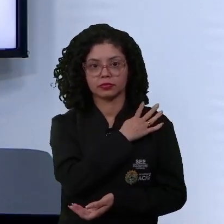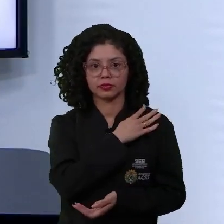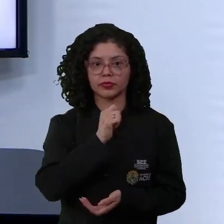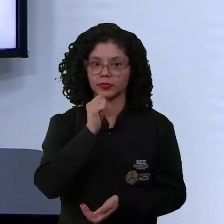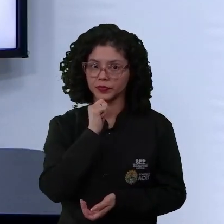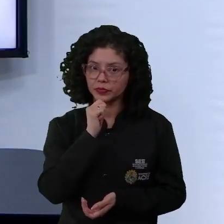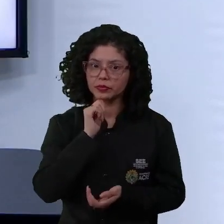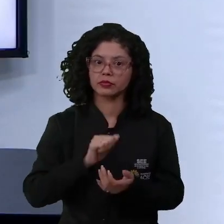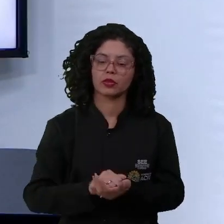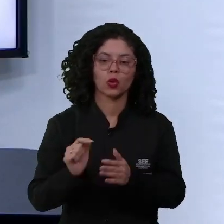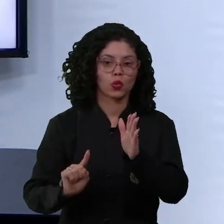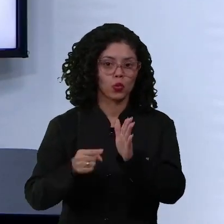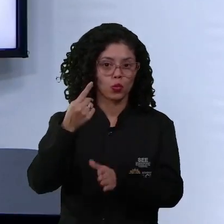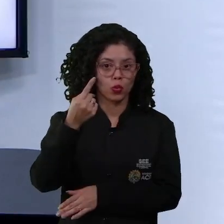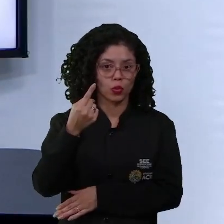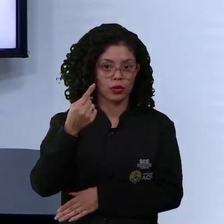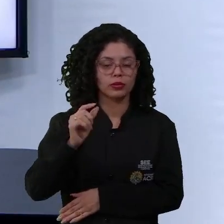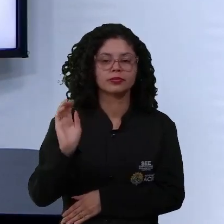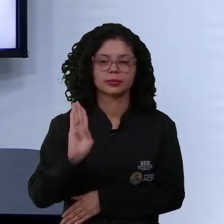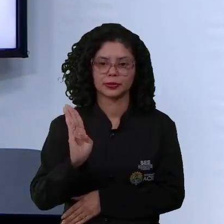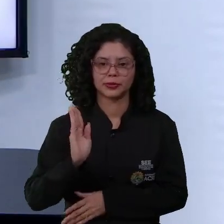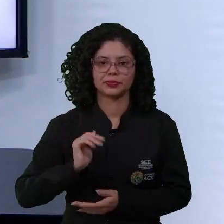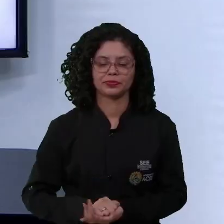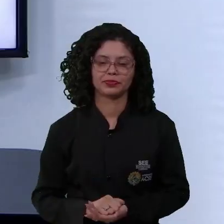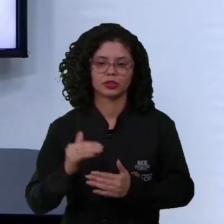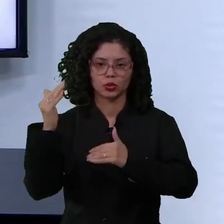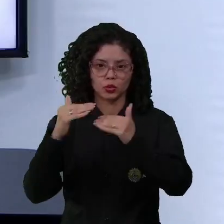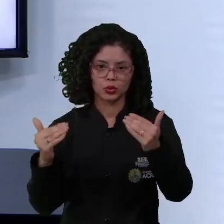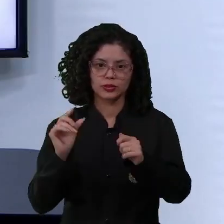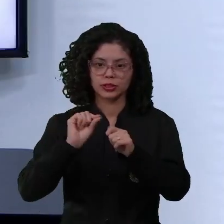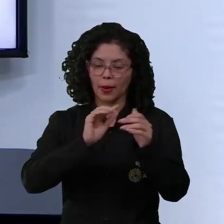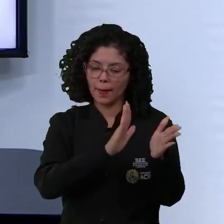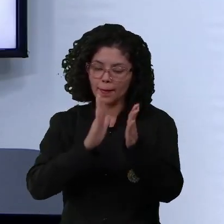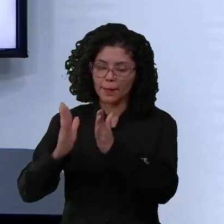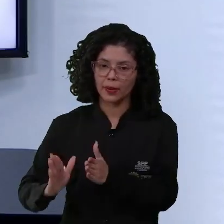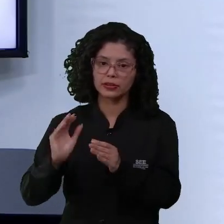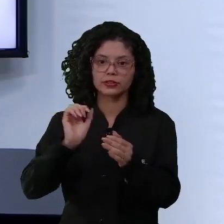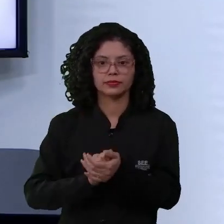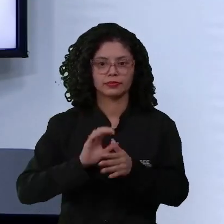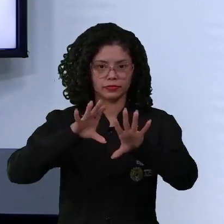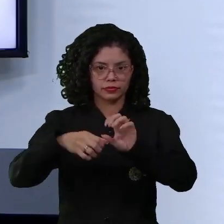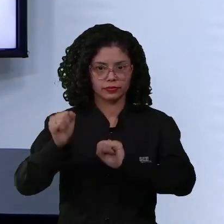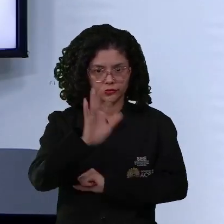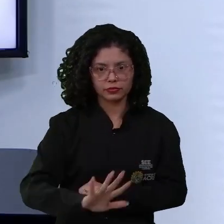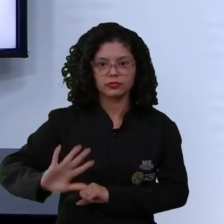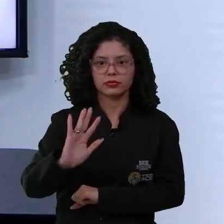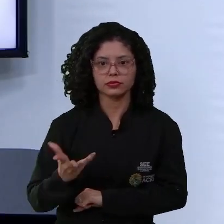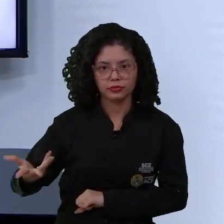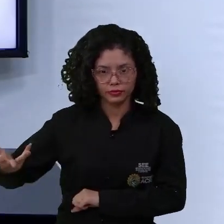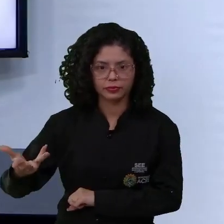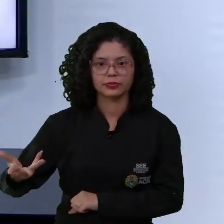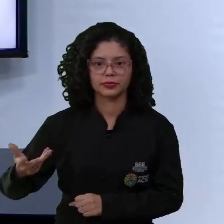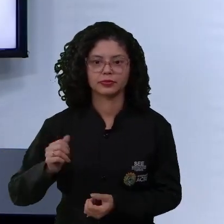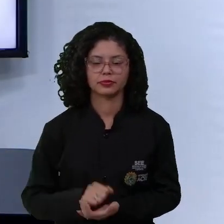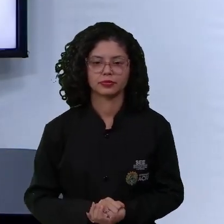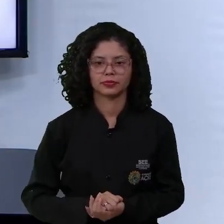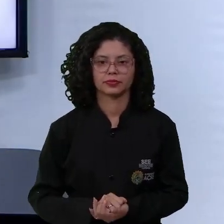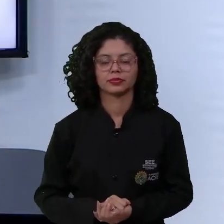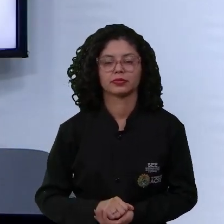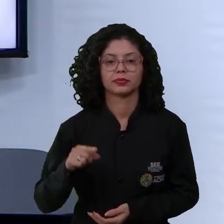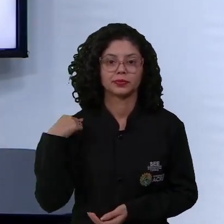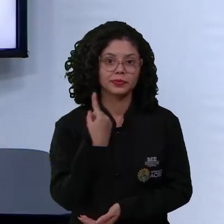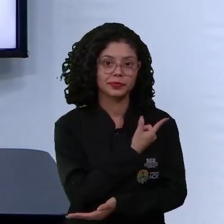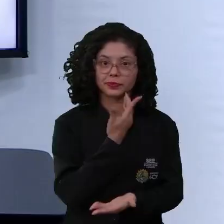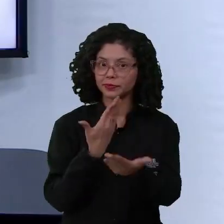médio no primeiro bimestre. Tudo isso fazendo parte da formação geral básica.